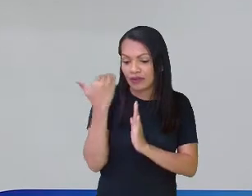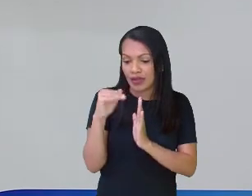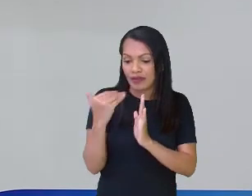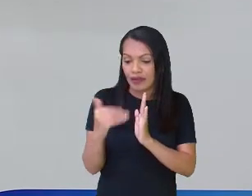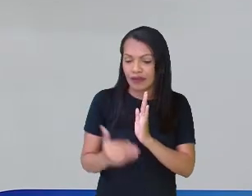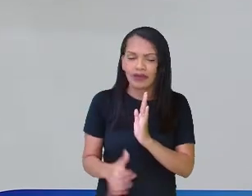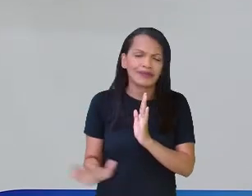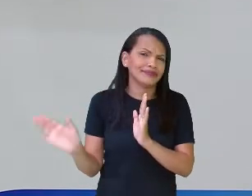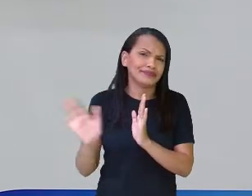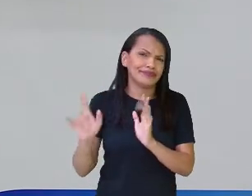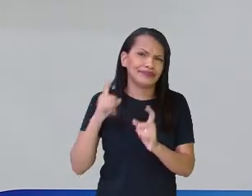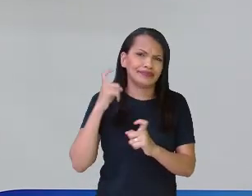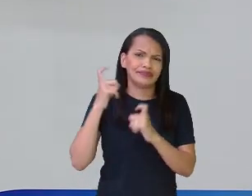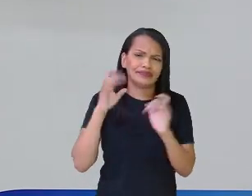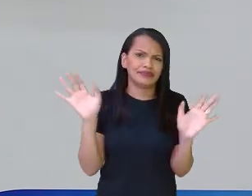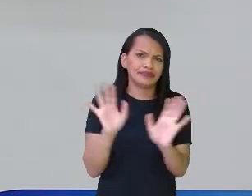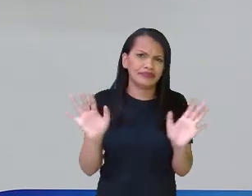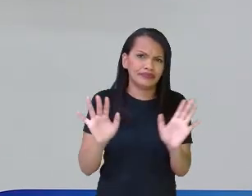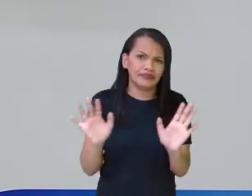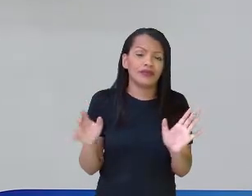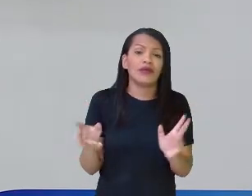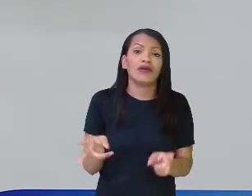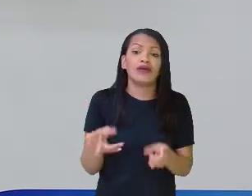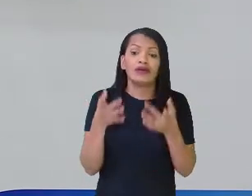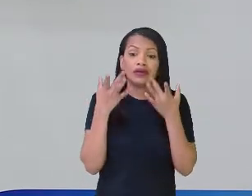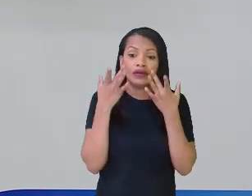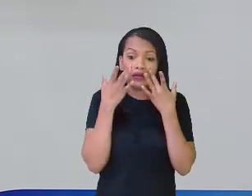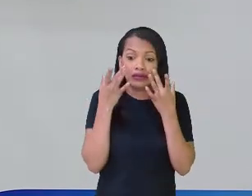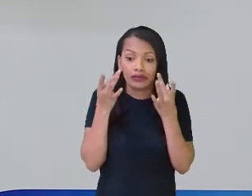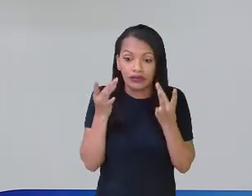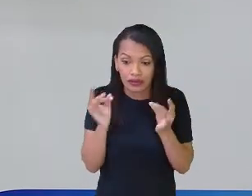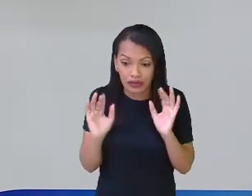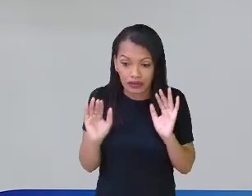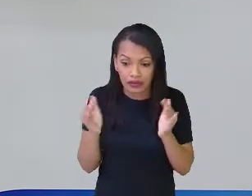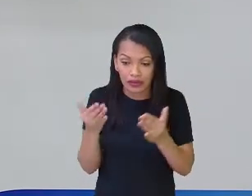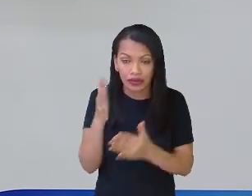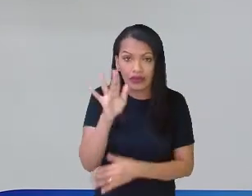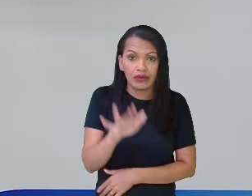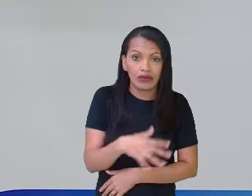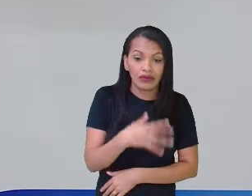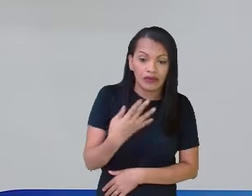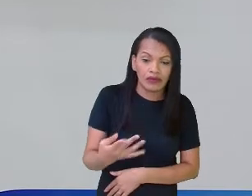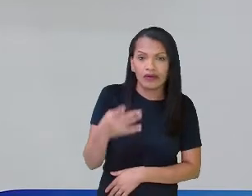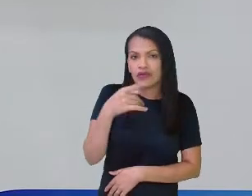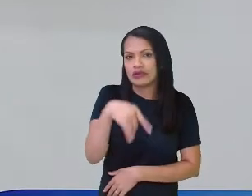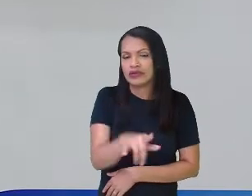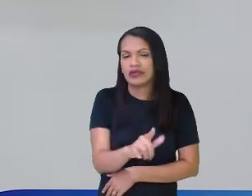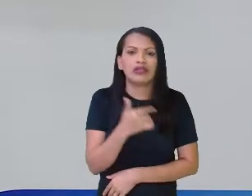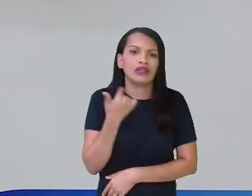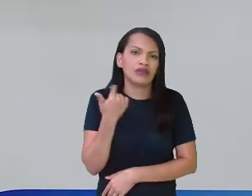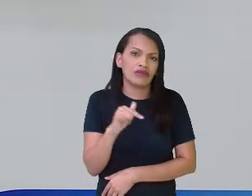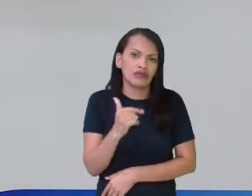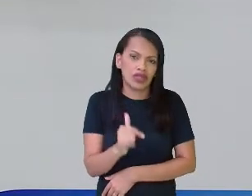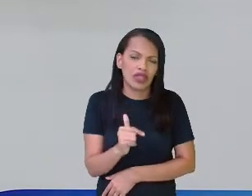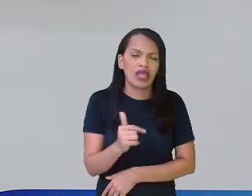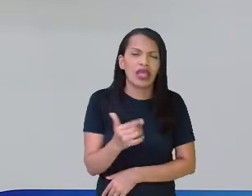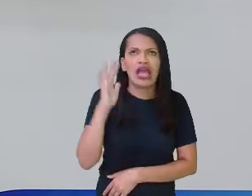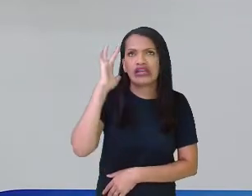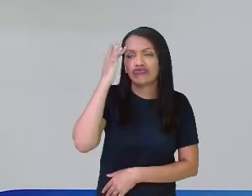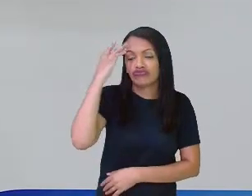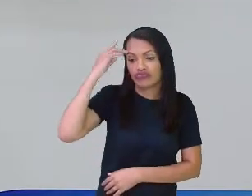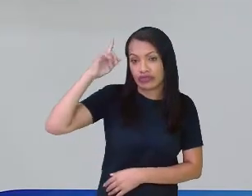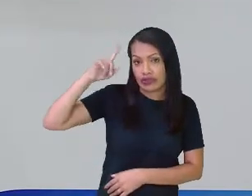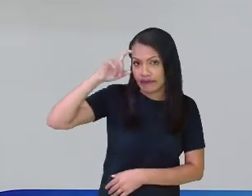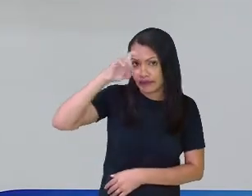aperreia. Presta atenção no gráfico, presta atenção na tabela, que você não vai ter dificuldade